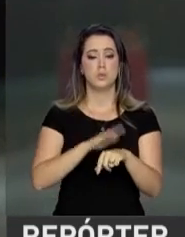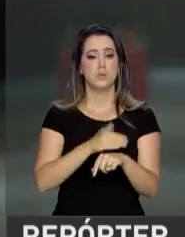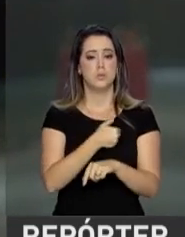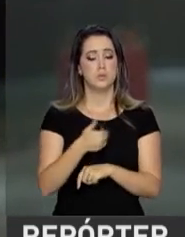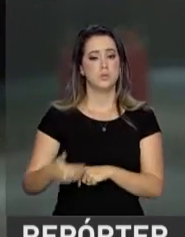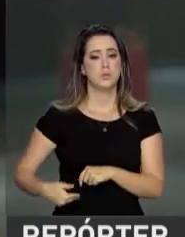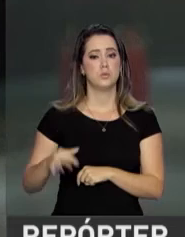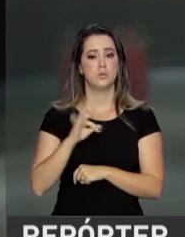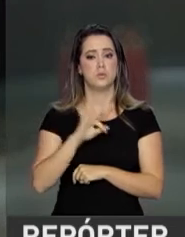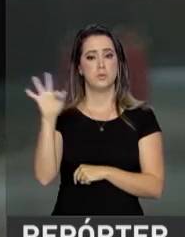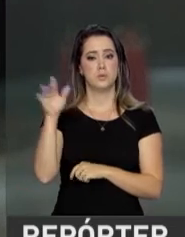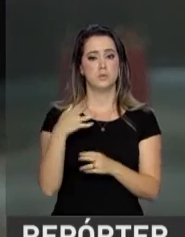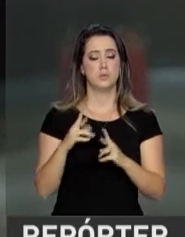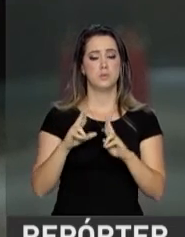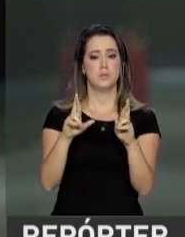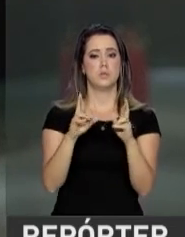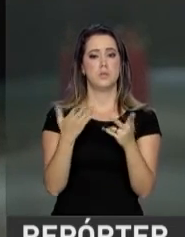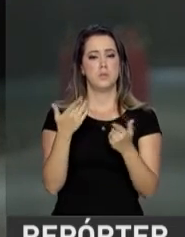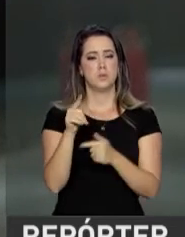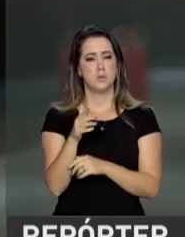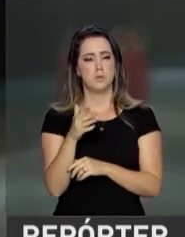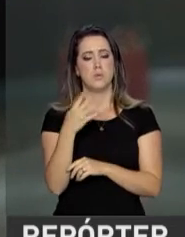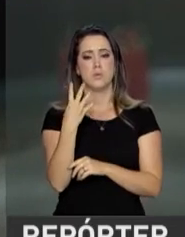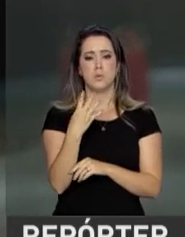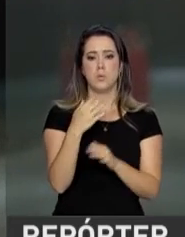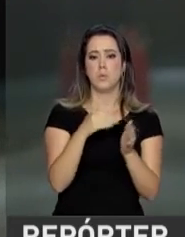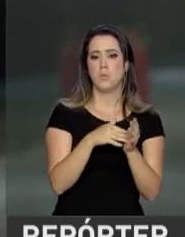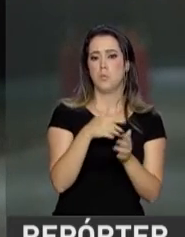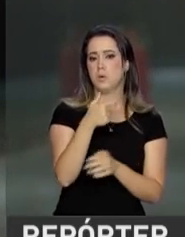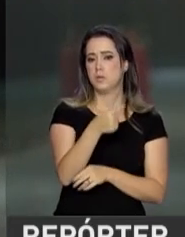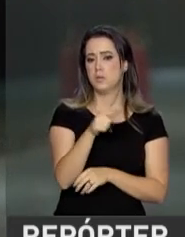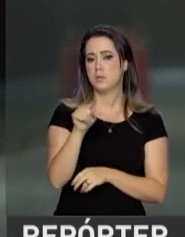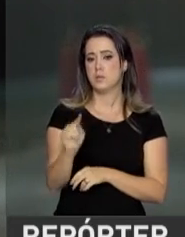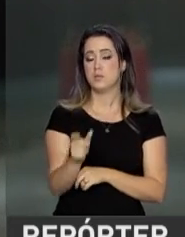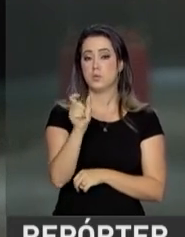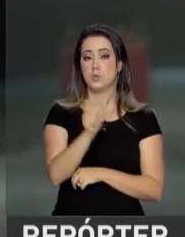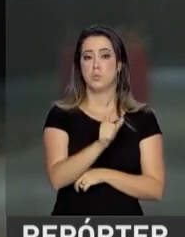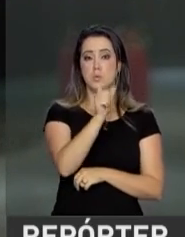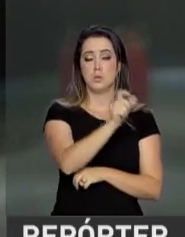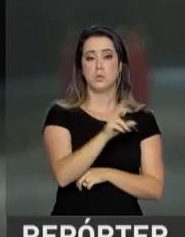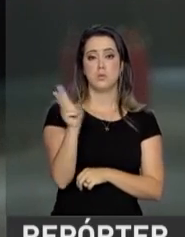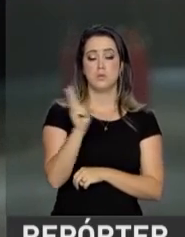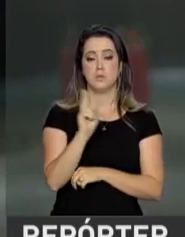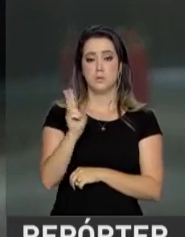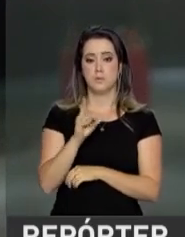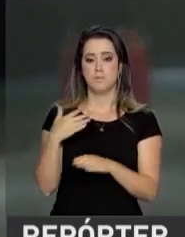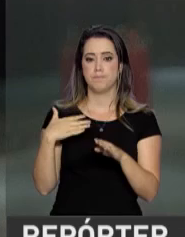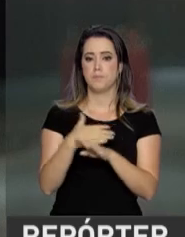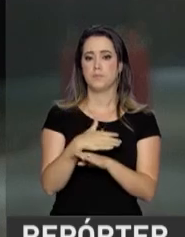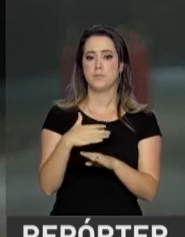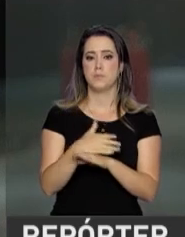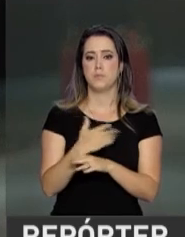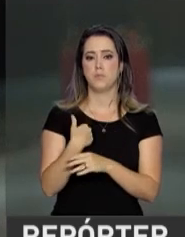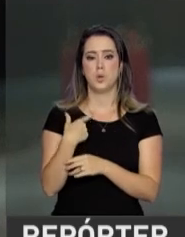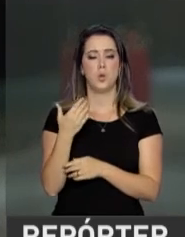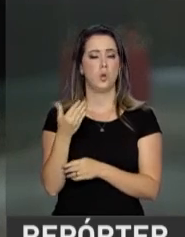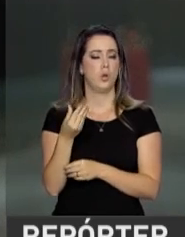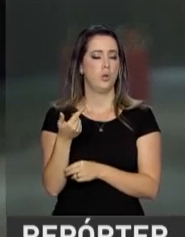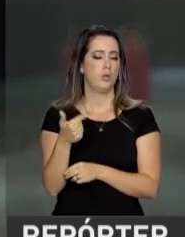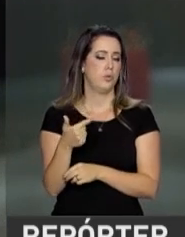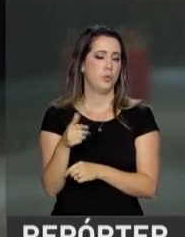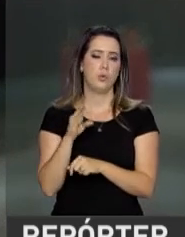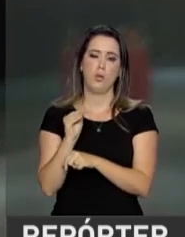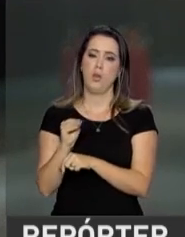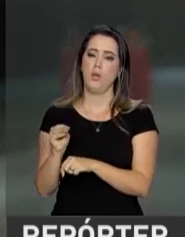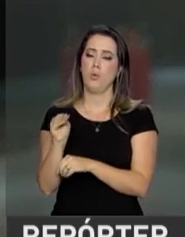do governo federal em roraima estima que haja entre quatro e sete mil venezuelanos migrantes desassistidos lá em